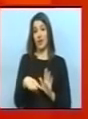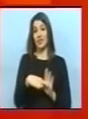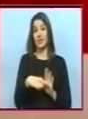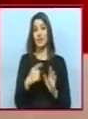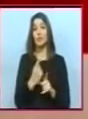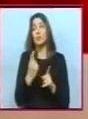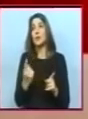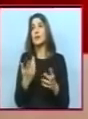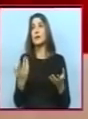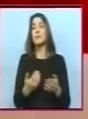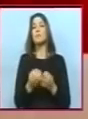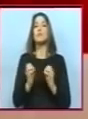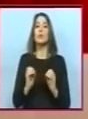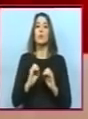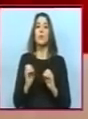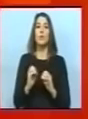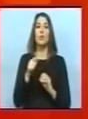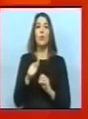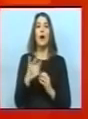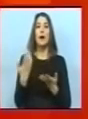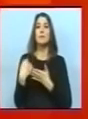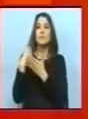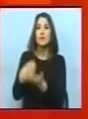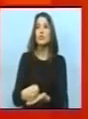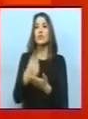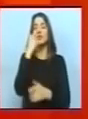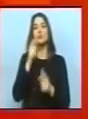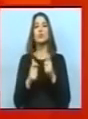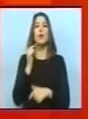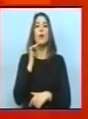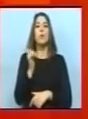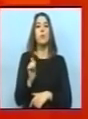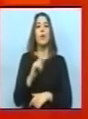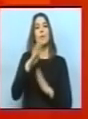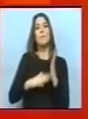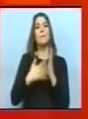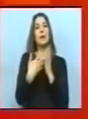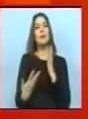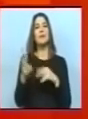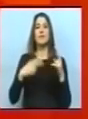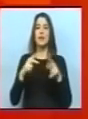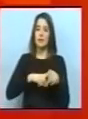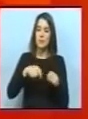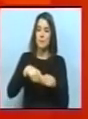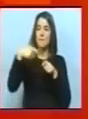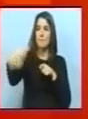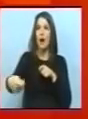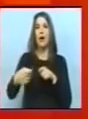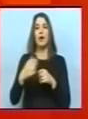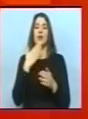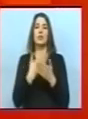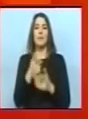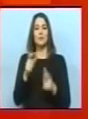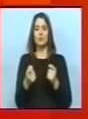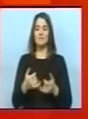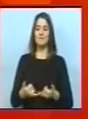há nenhuma consistência e as pessoas não podem ter aqui um planeamento fiscal a longo prazo. E isso assusta um bocadinho os